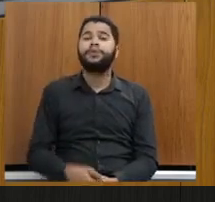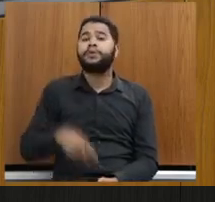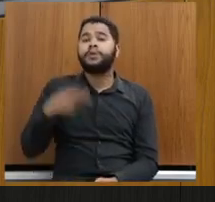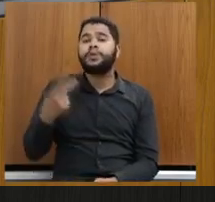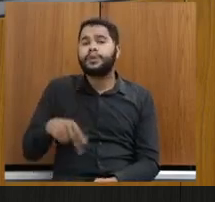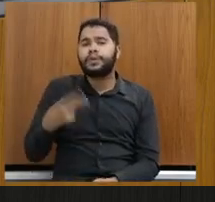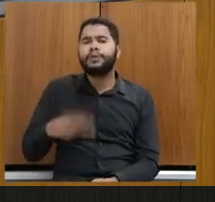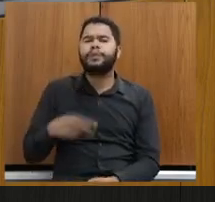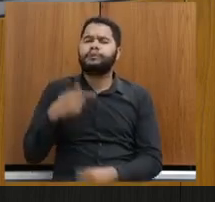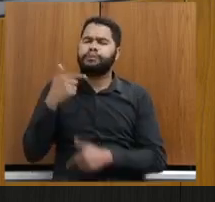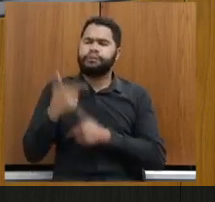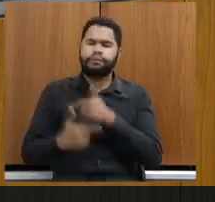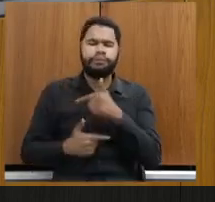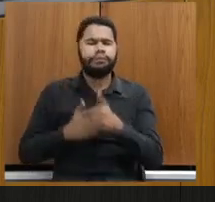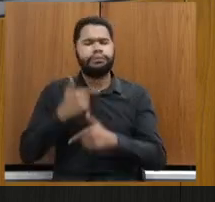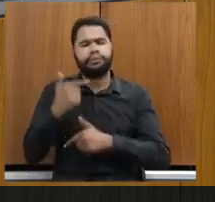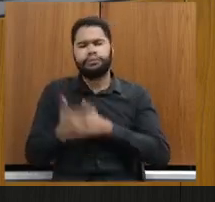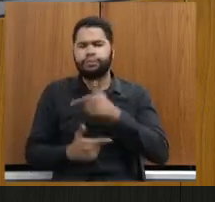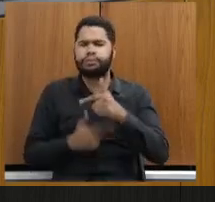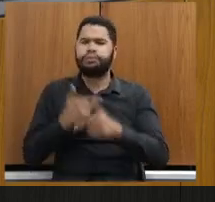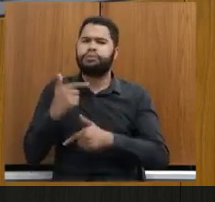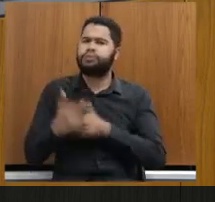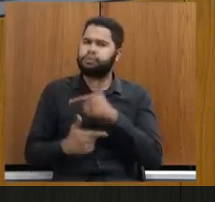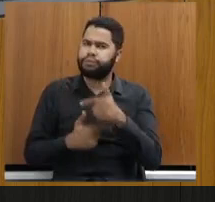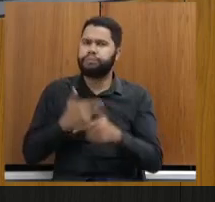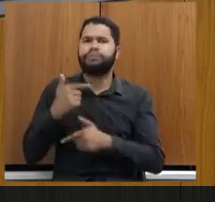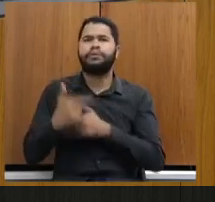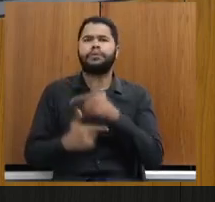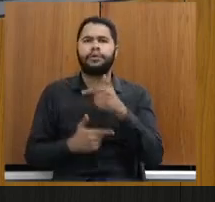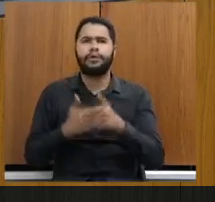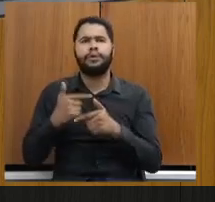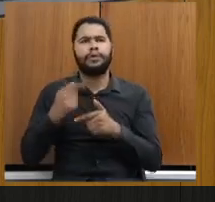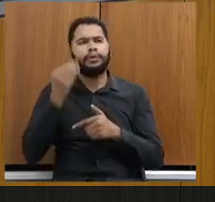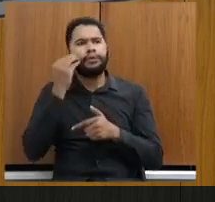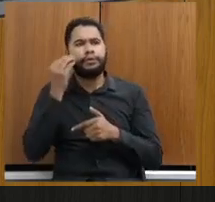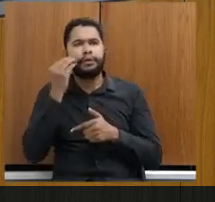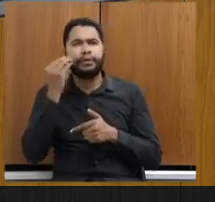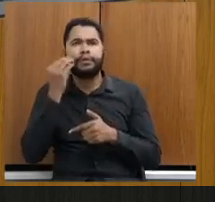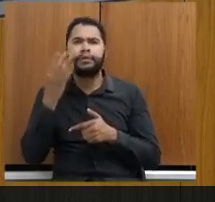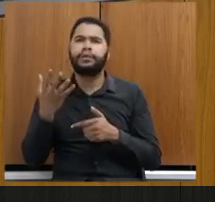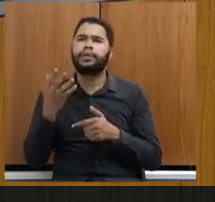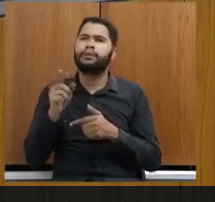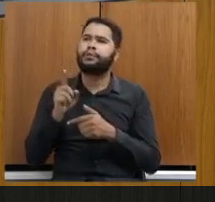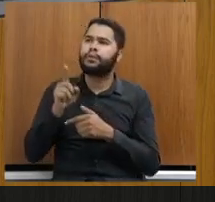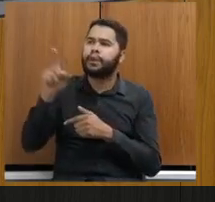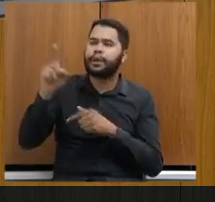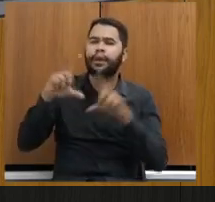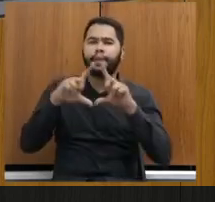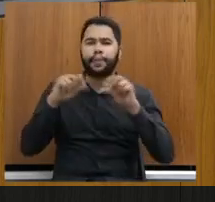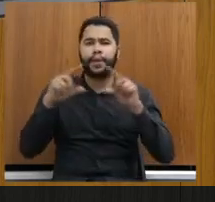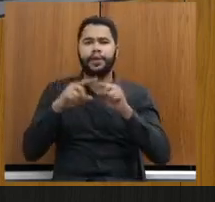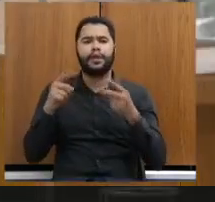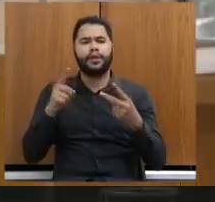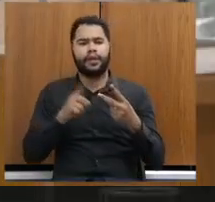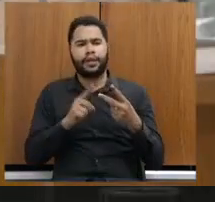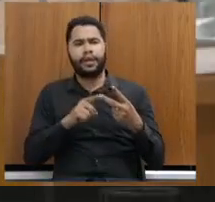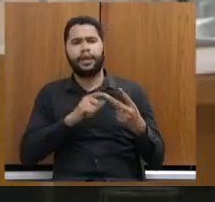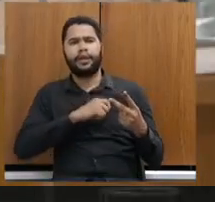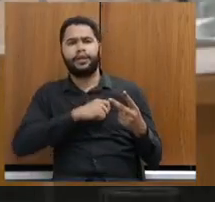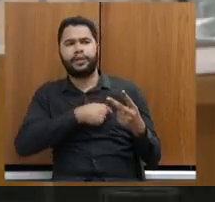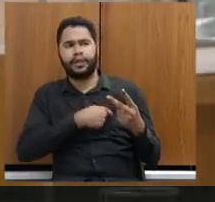casa trabalhamos muito e buscando o resultado do Brasília tanto eu como a delegada Sheila